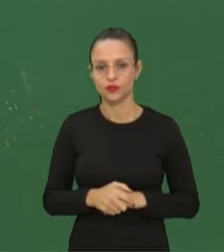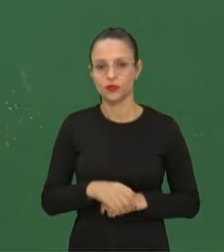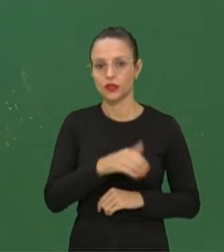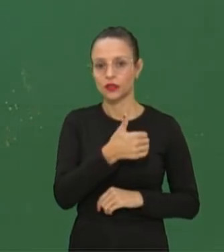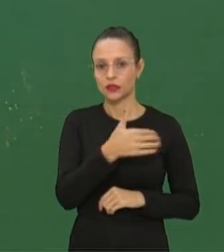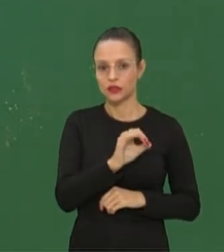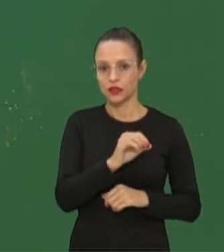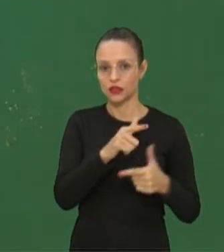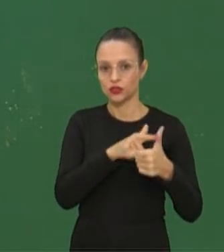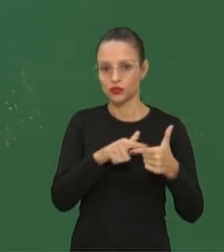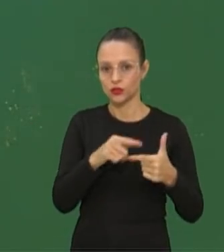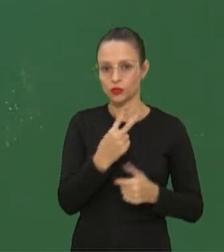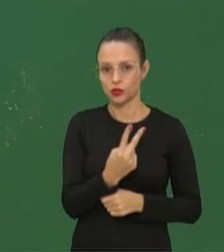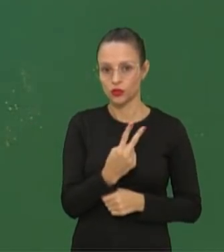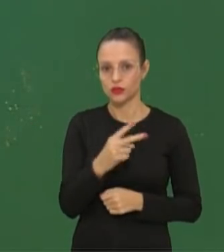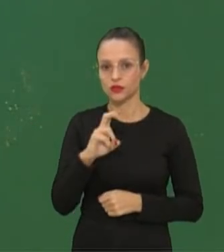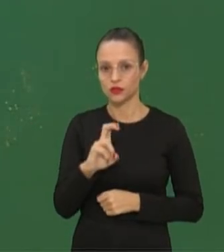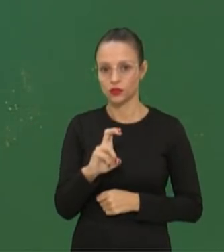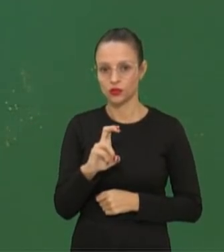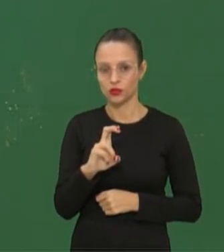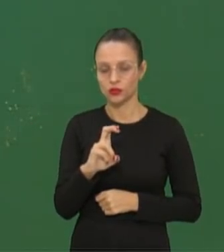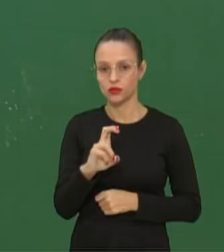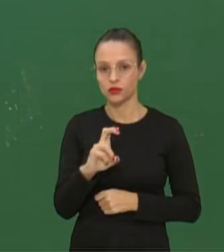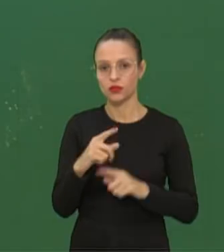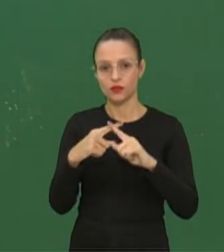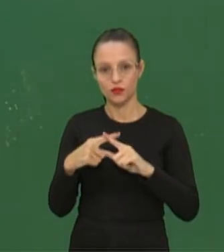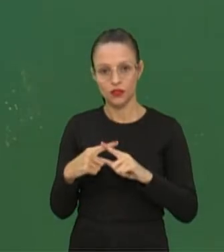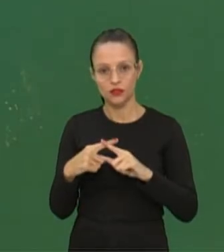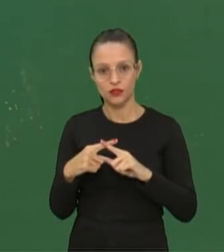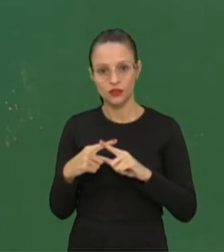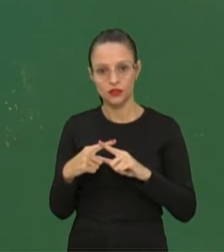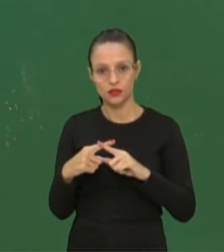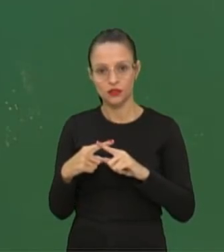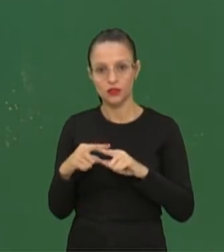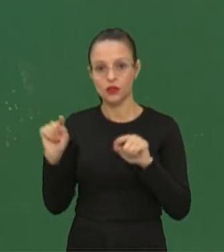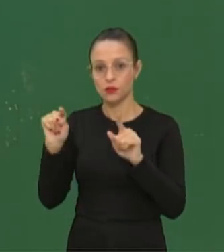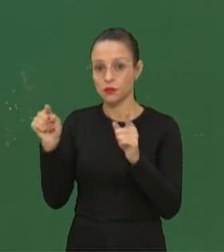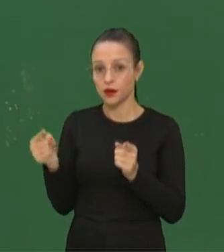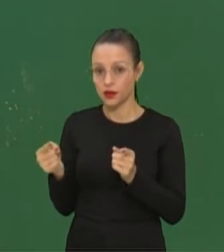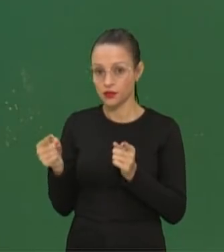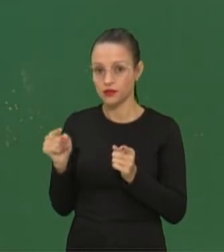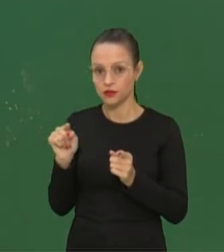10 dividido por 2 dá 5. 5 vezes o parênteses.